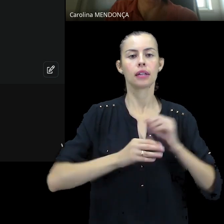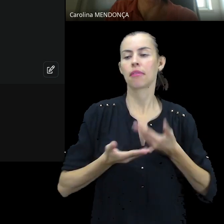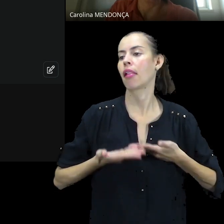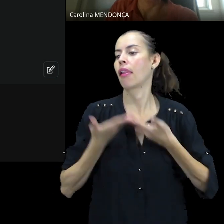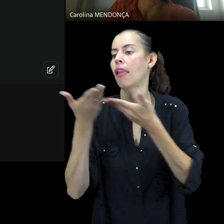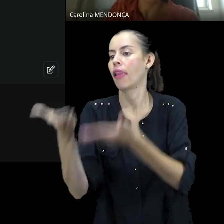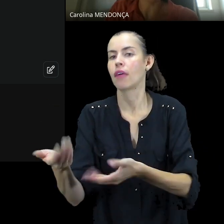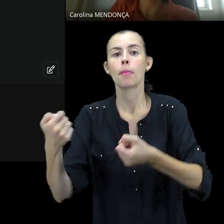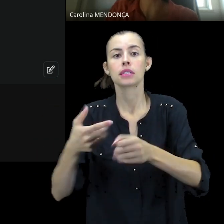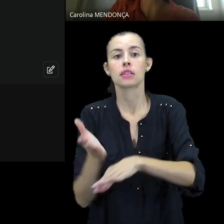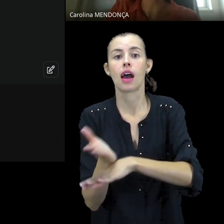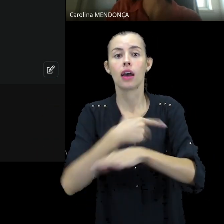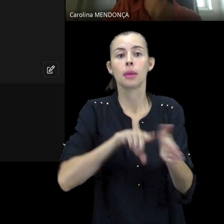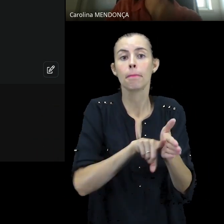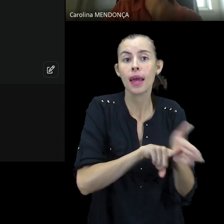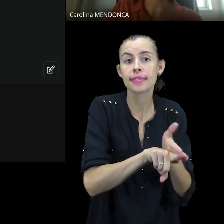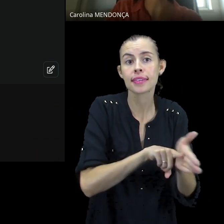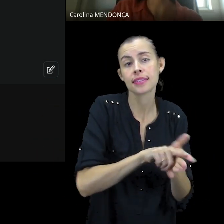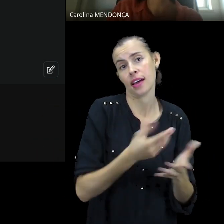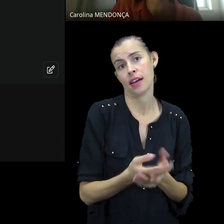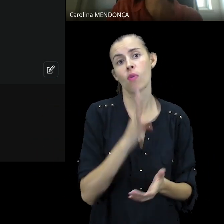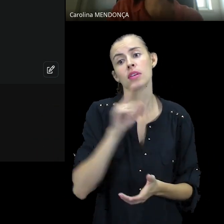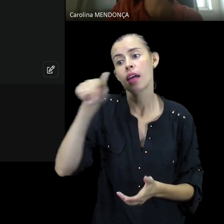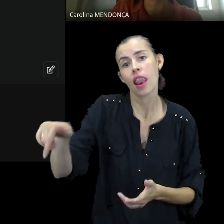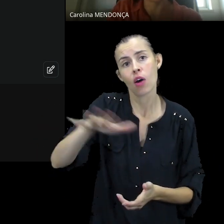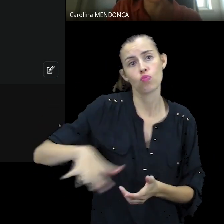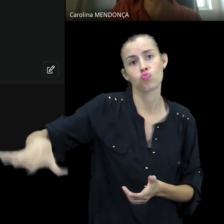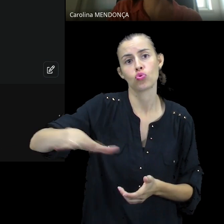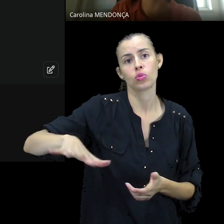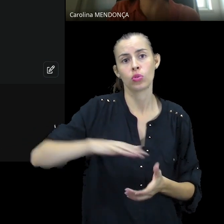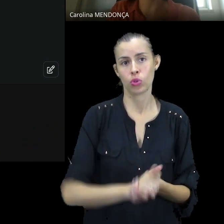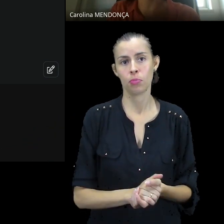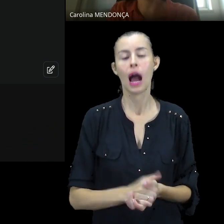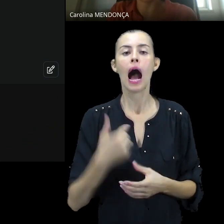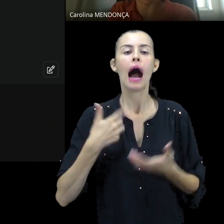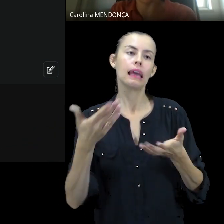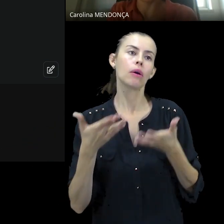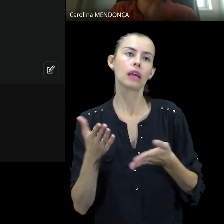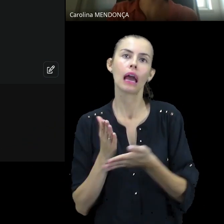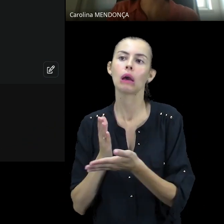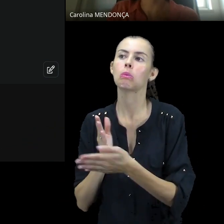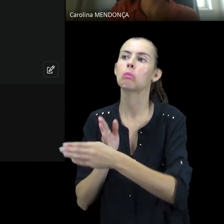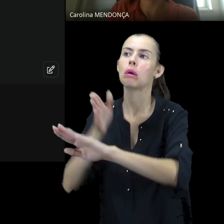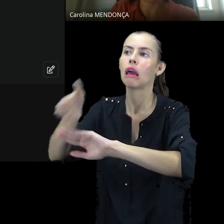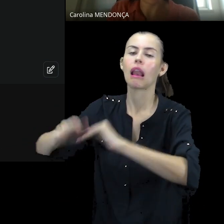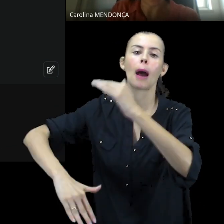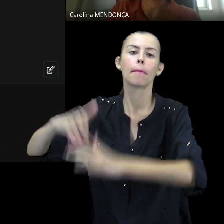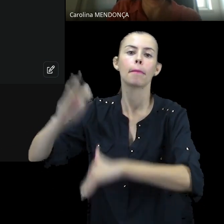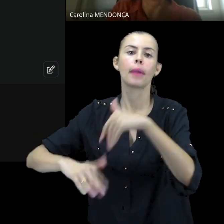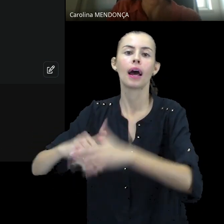pesquisa. Porque para você fazer a extensão é fruto de uma pesquisa que você está desenvolvendo e que você quer